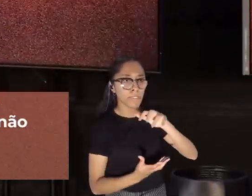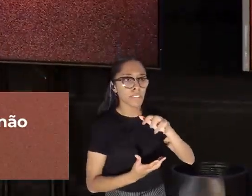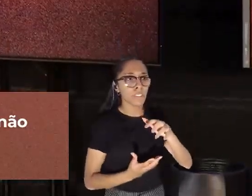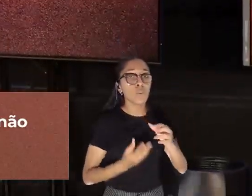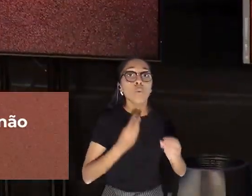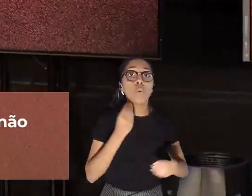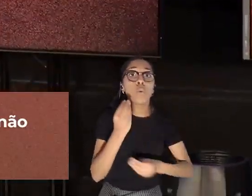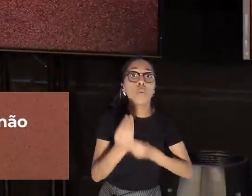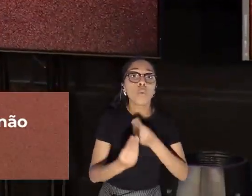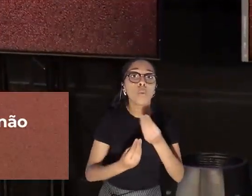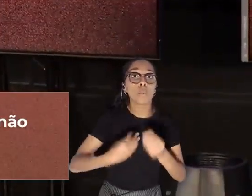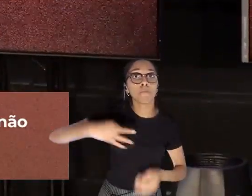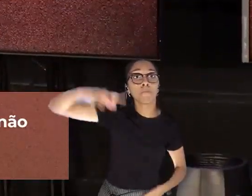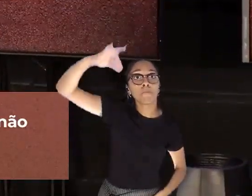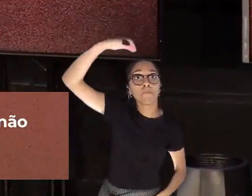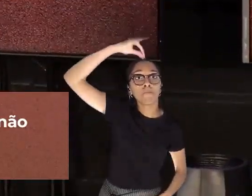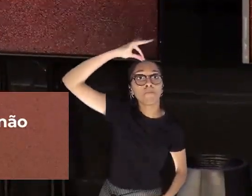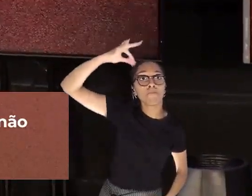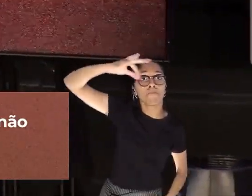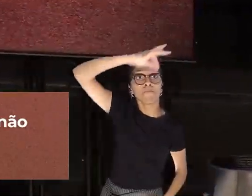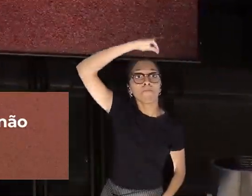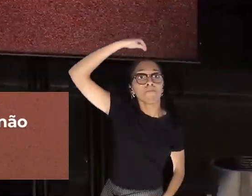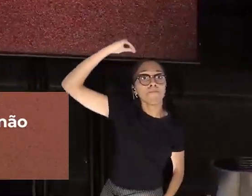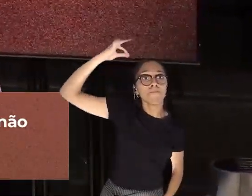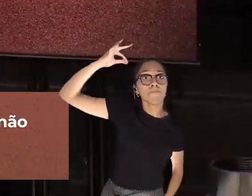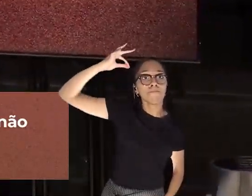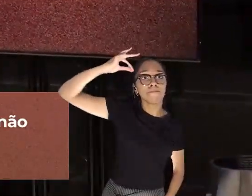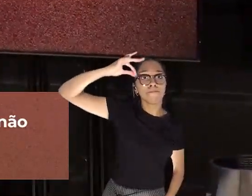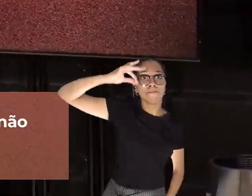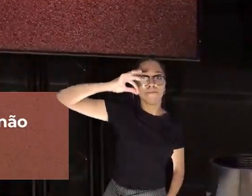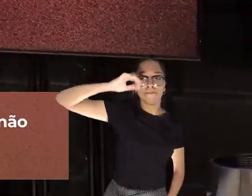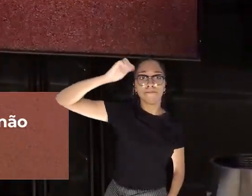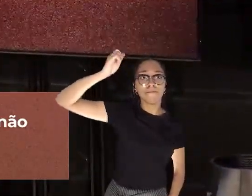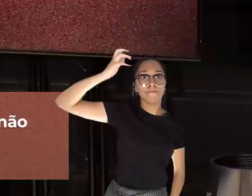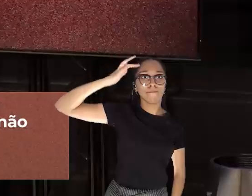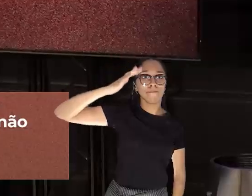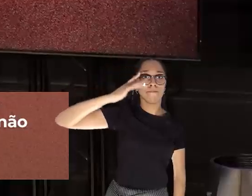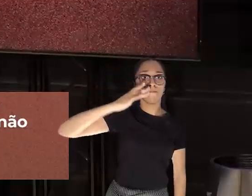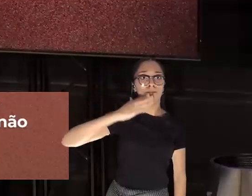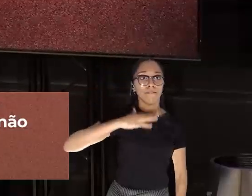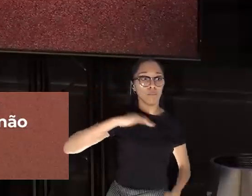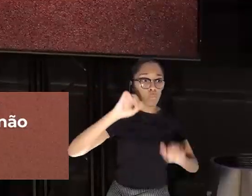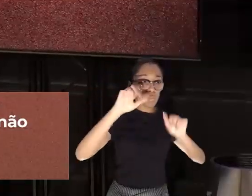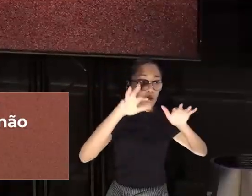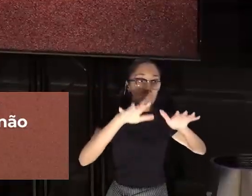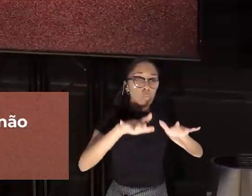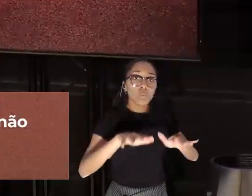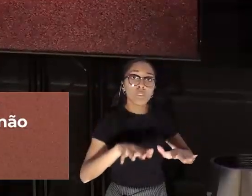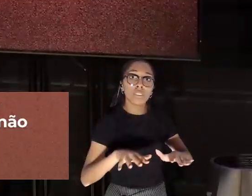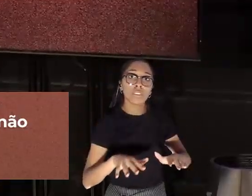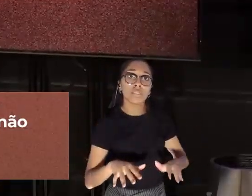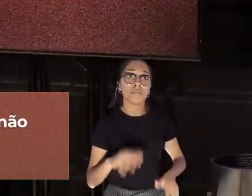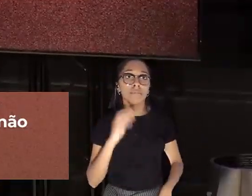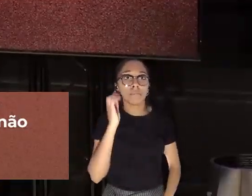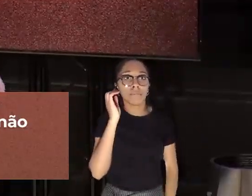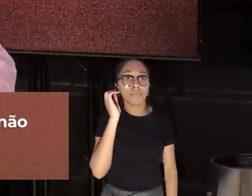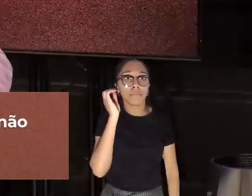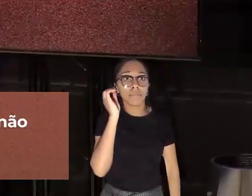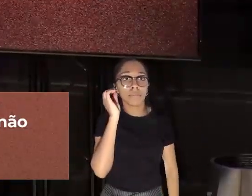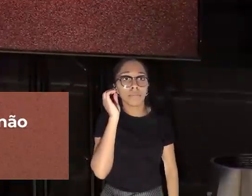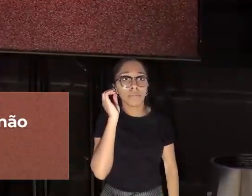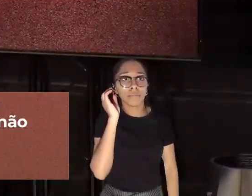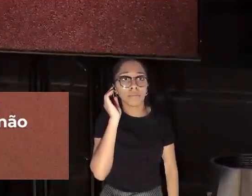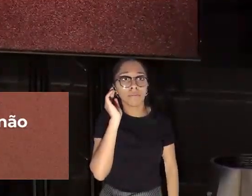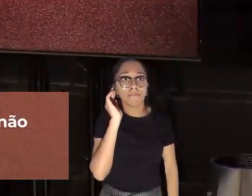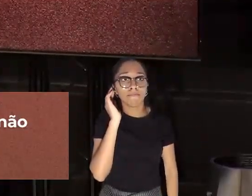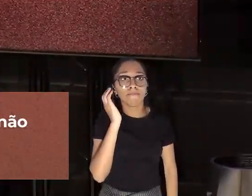Espírito? Espírito? Que mais tarde receberiam os que crescem nele, ou os que nele crescem. Até